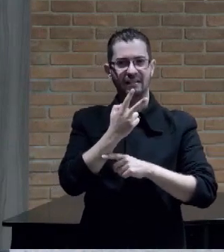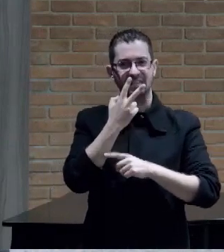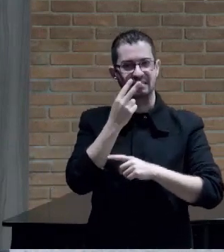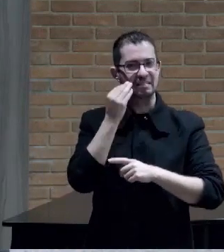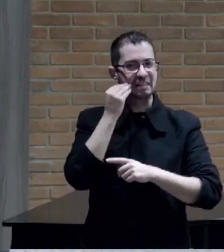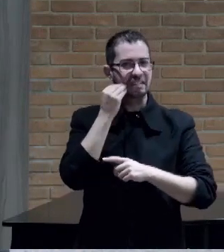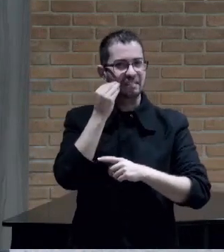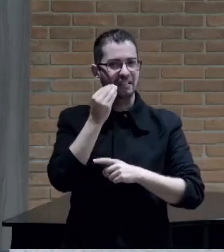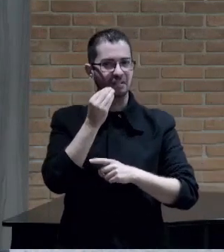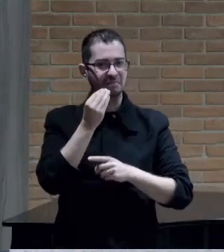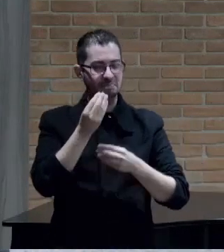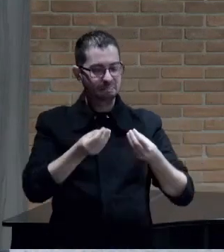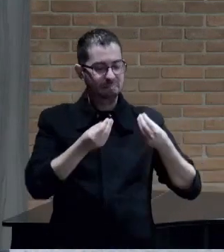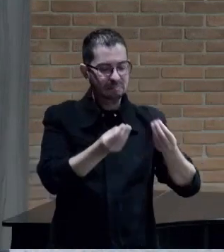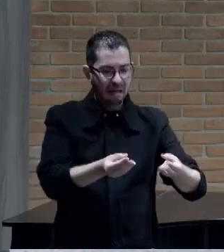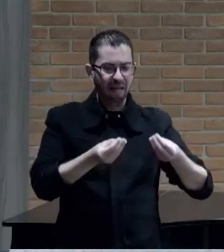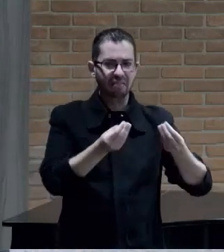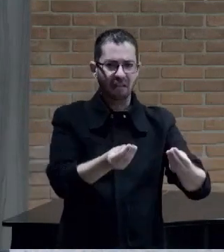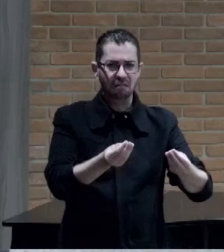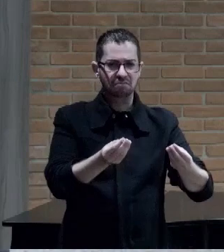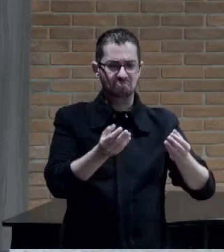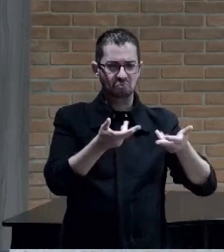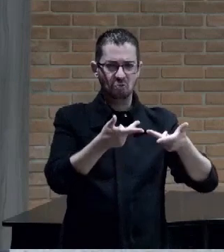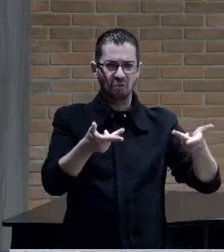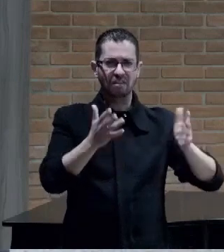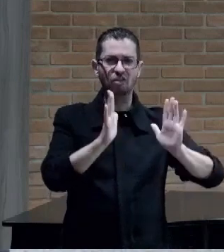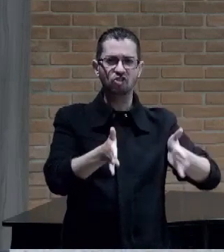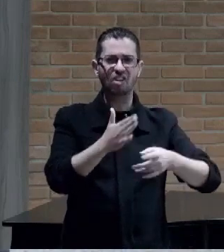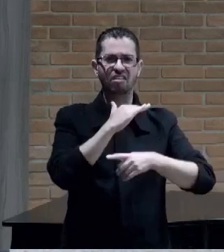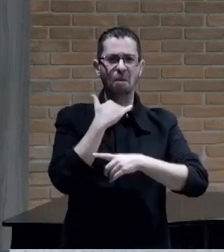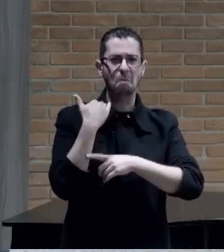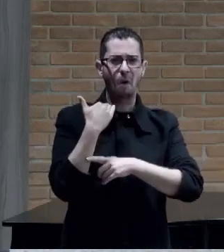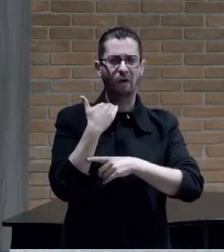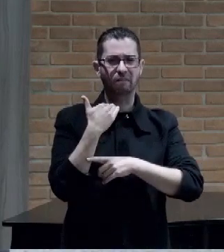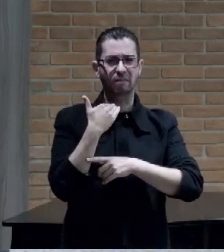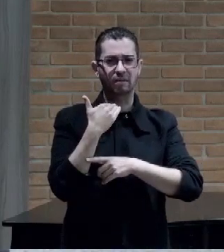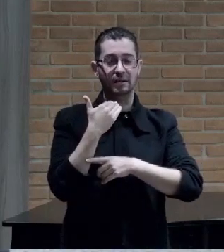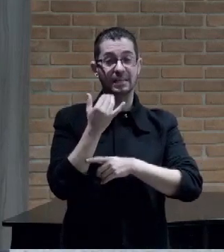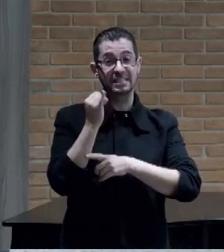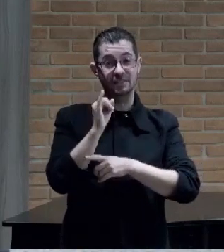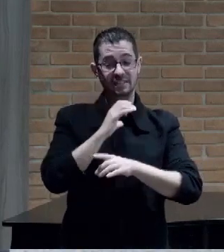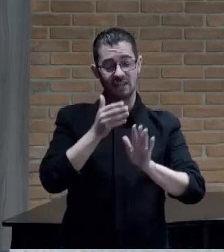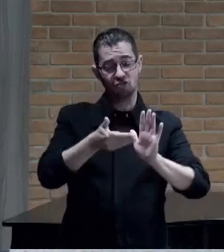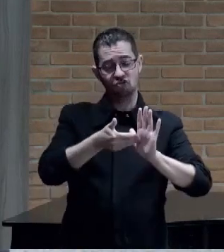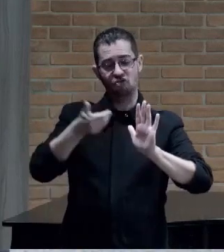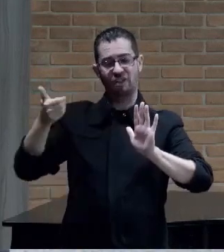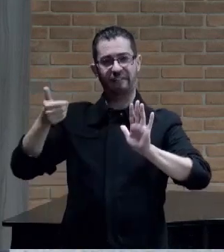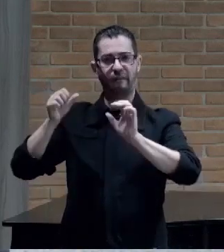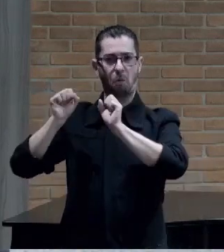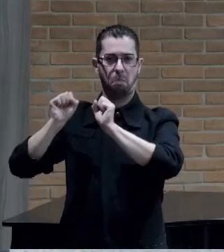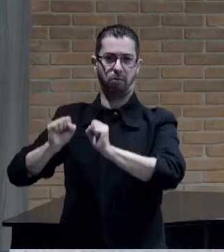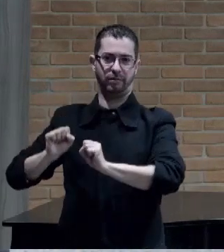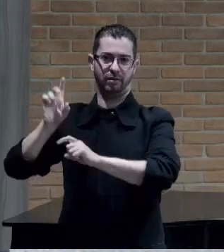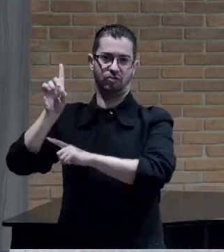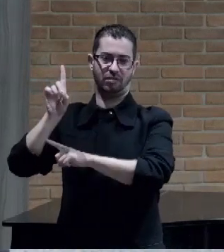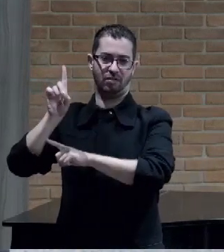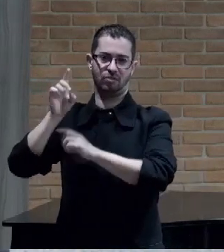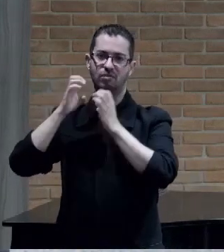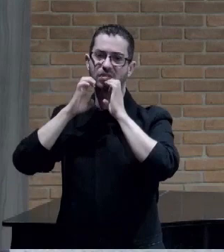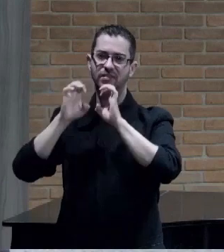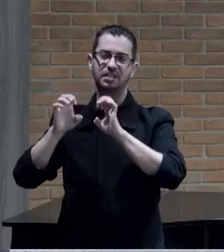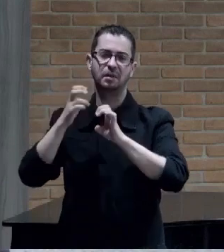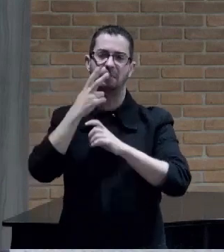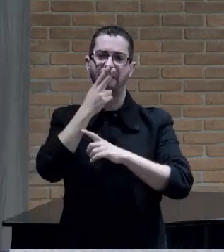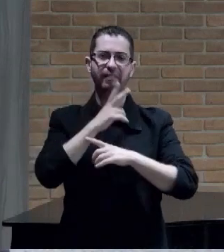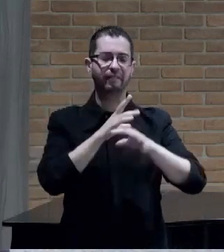cemitério. É isso. Se você tirar o poder de Deus do Evangelho, é isso. É um